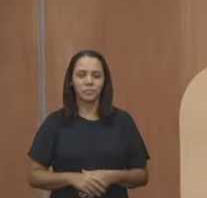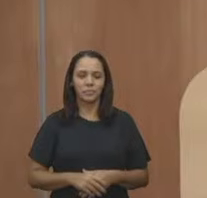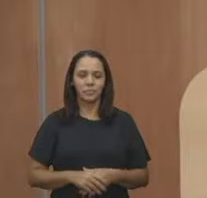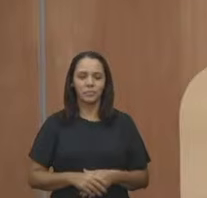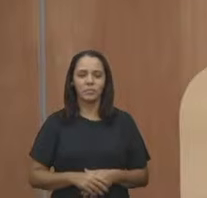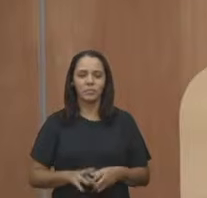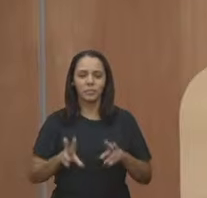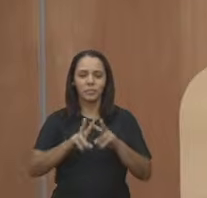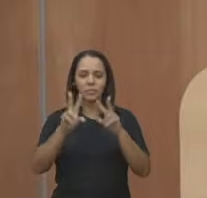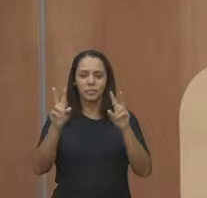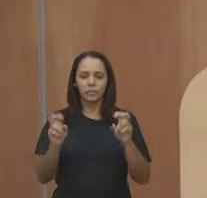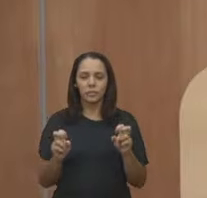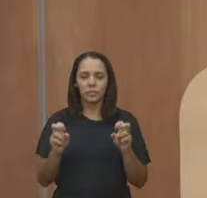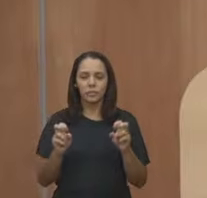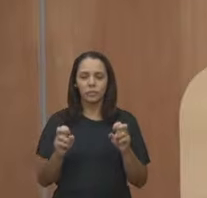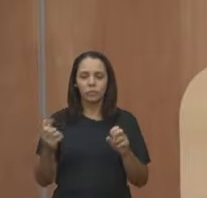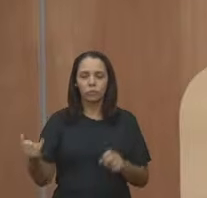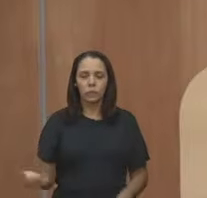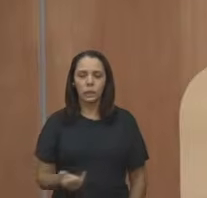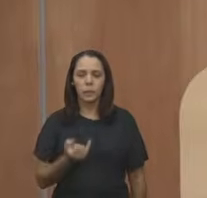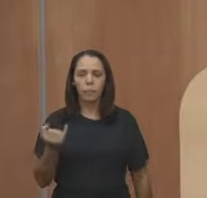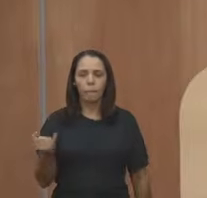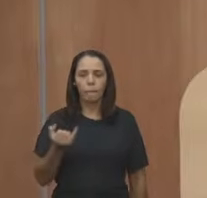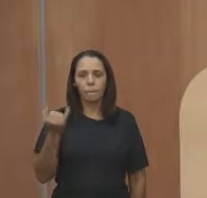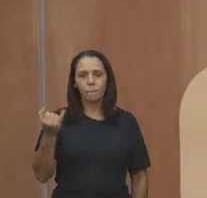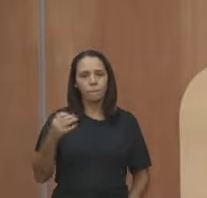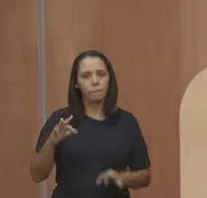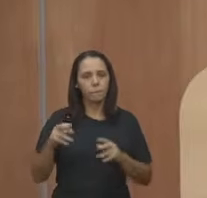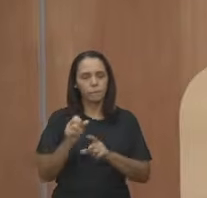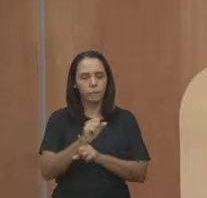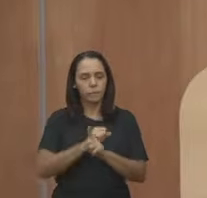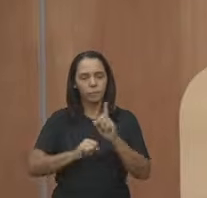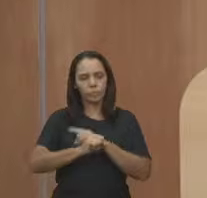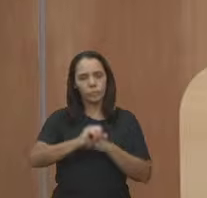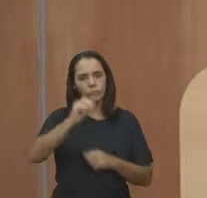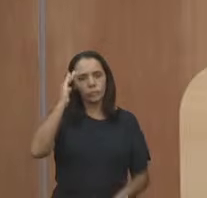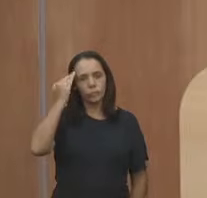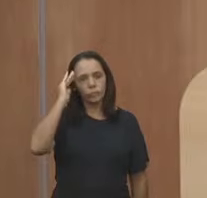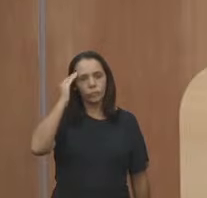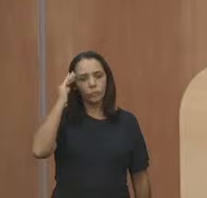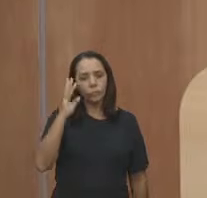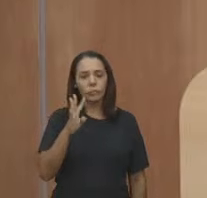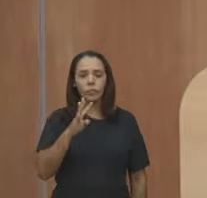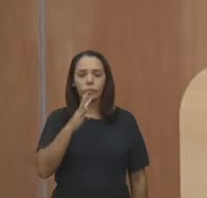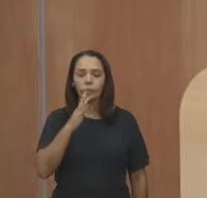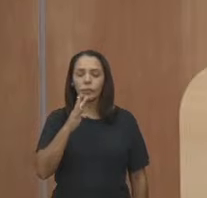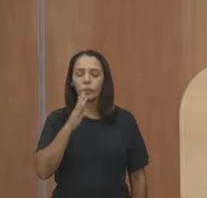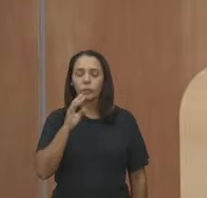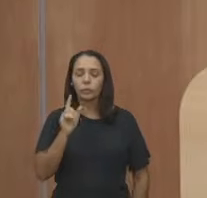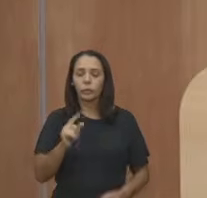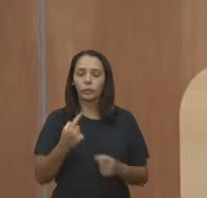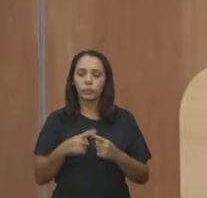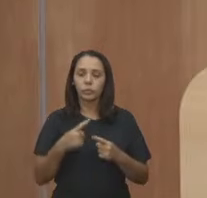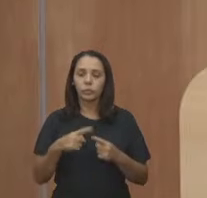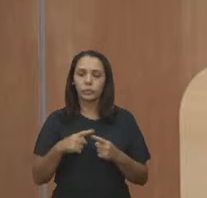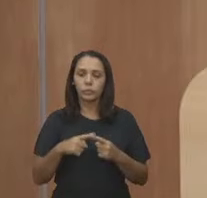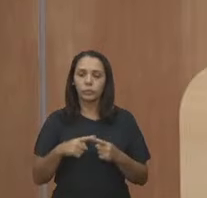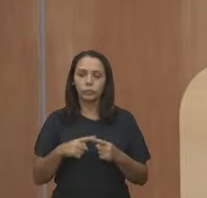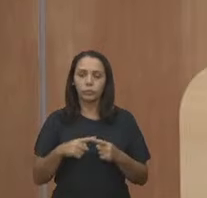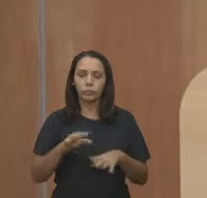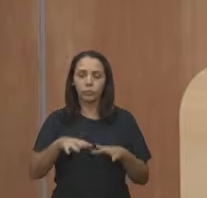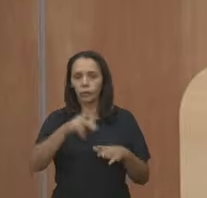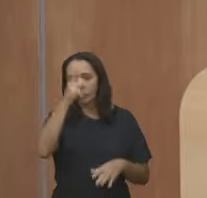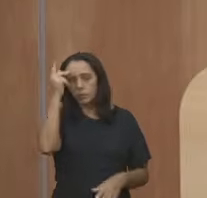Acontece que esse tema é um tema que é importante a gente mobilizar toda a sociedade, para que toda a sociedade tome conhecimento, porque é algo que causa muito espanto